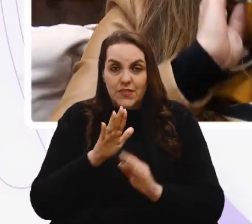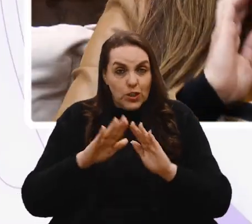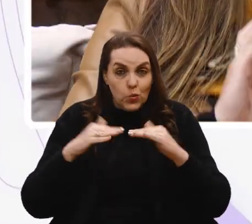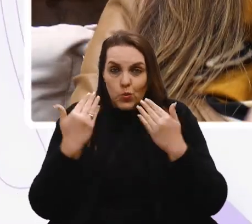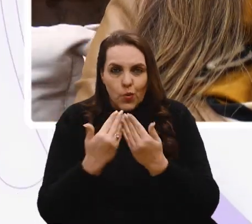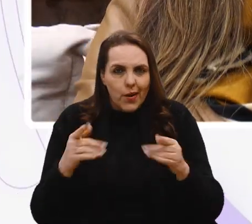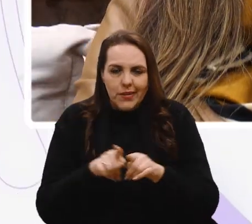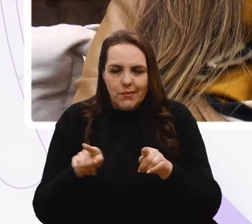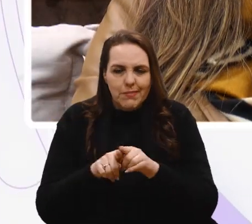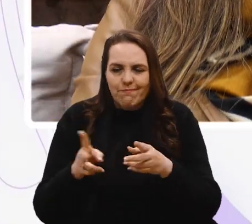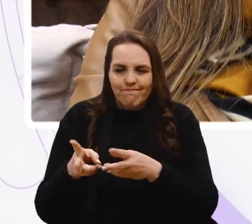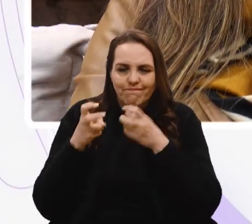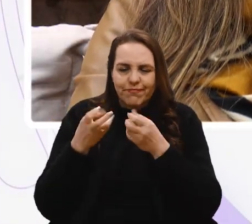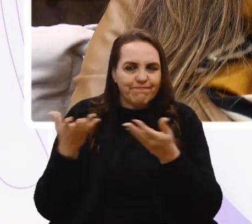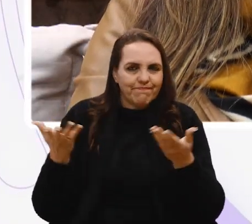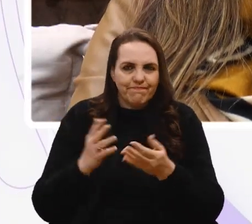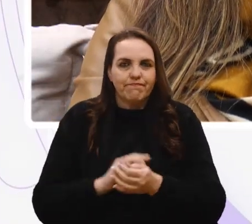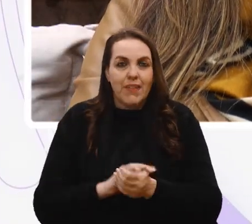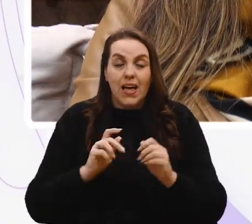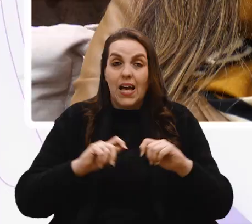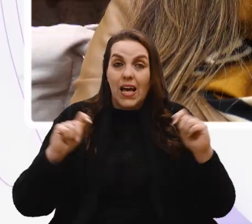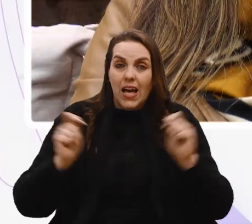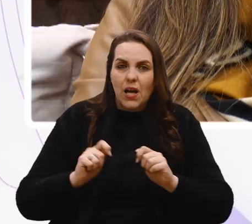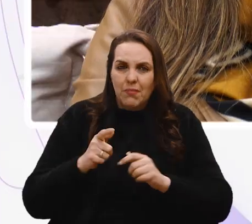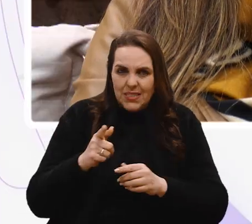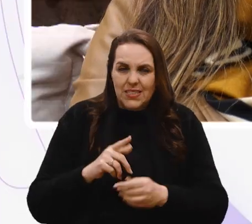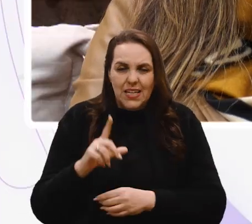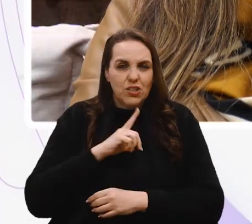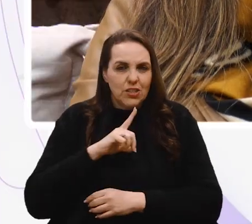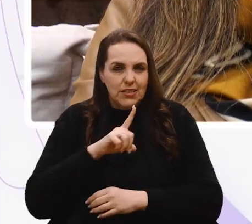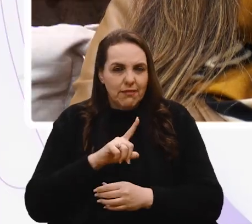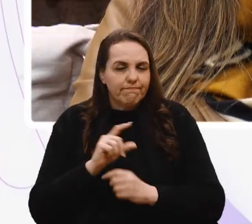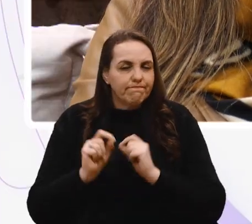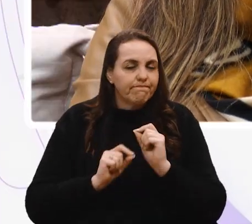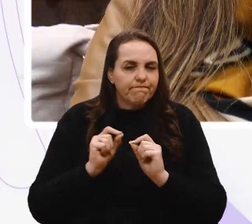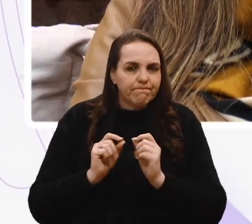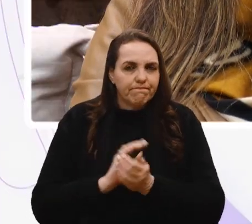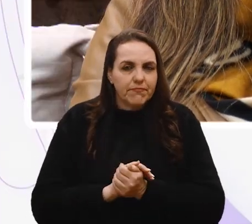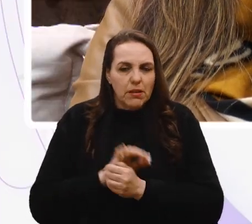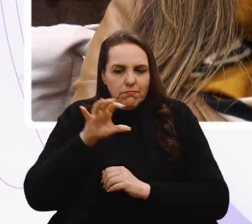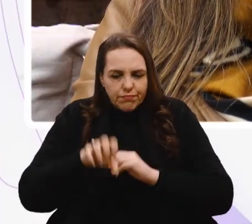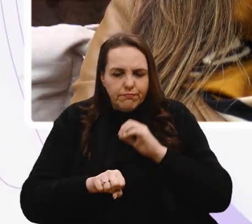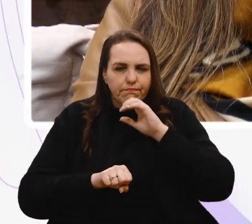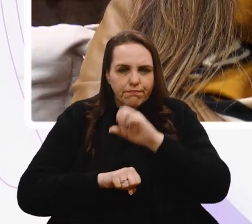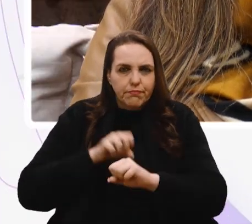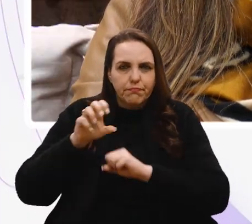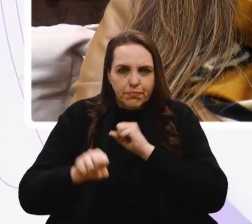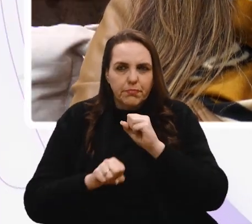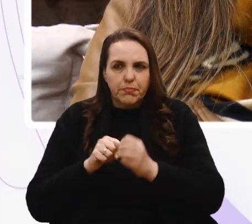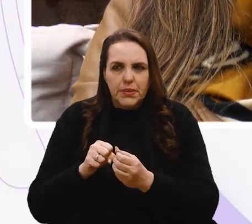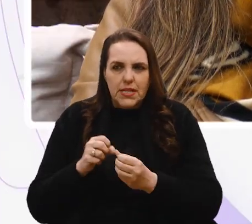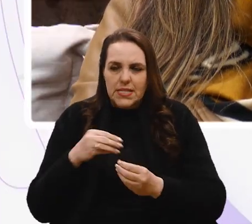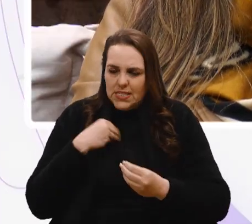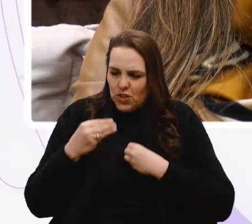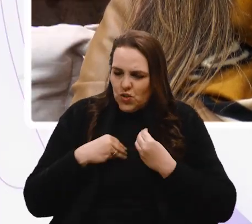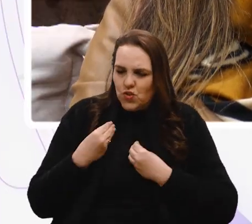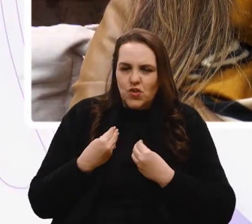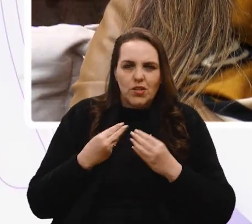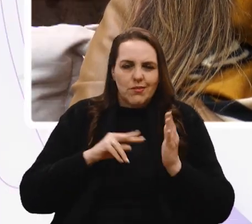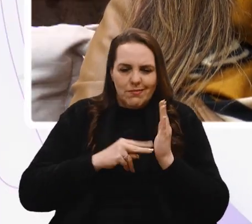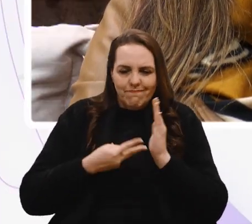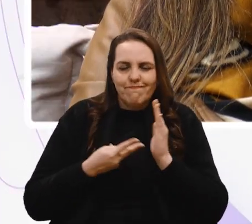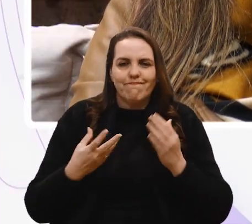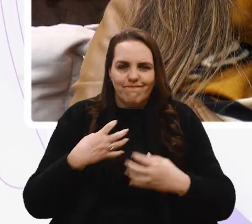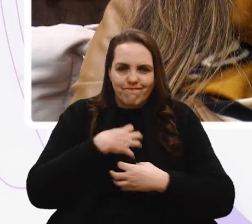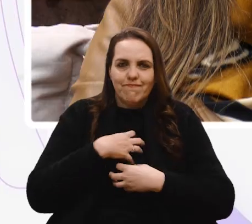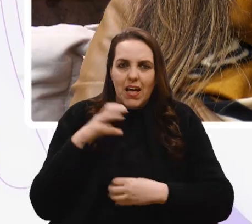consegue perceber que é essa capacidade que ele tem, né, de buscar esses sentidos mais rapidamente,